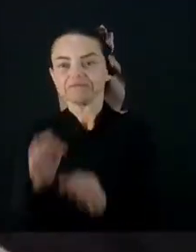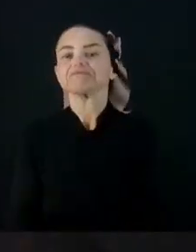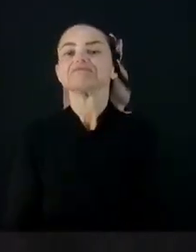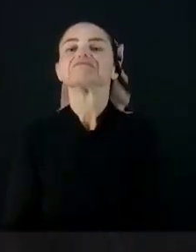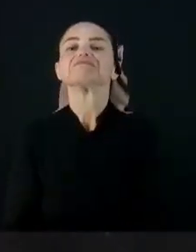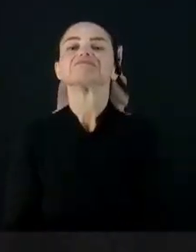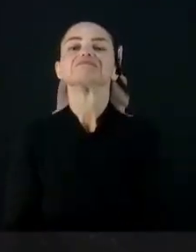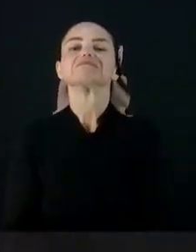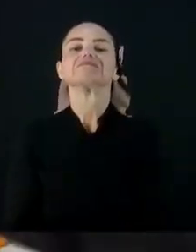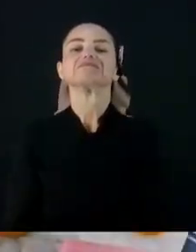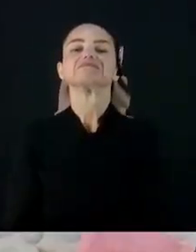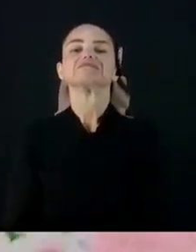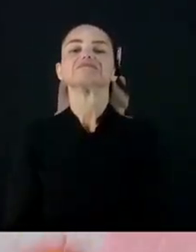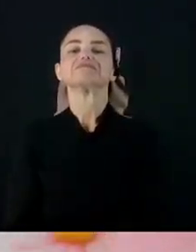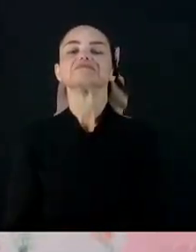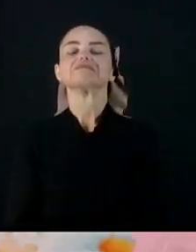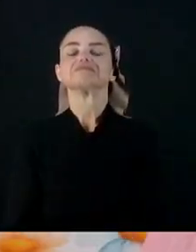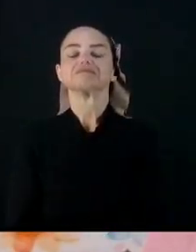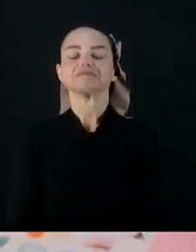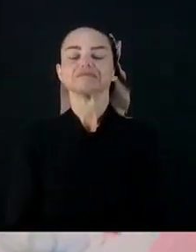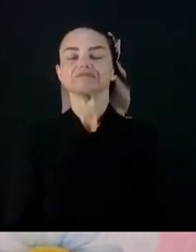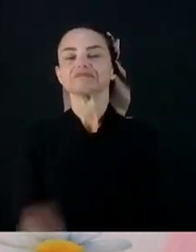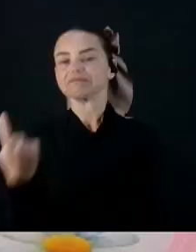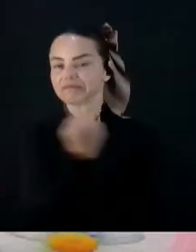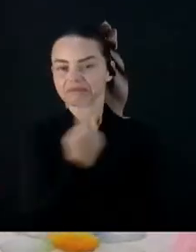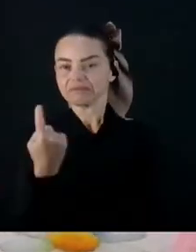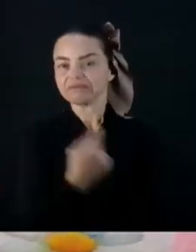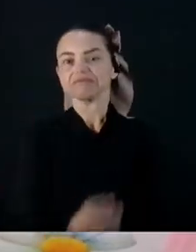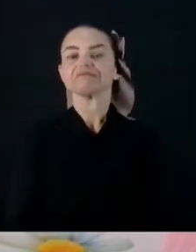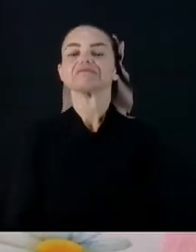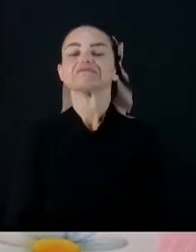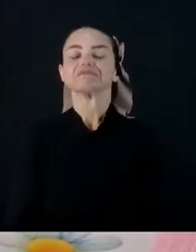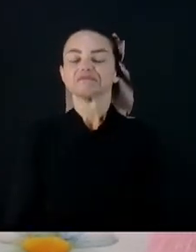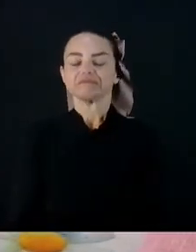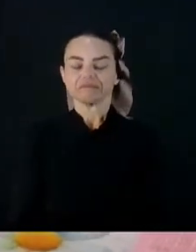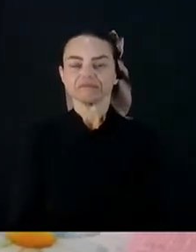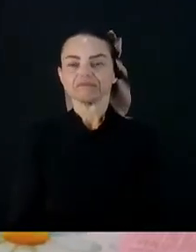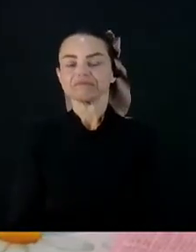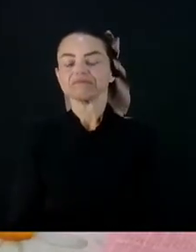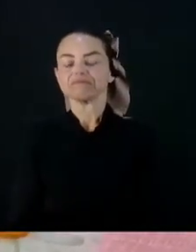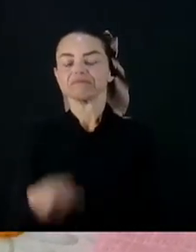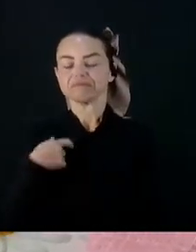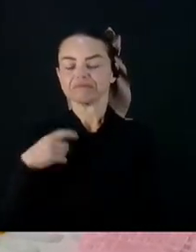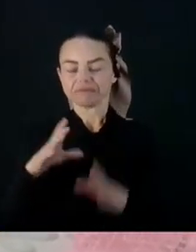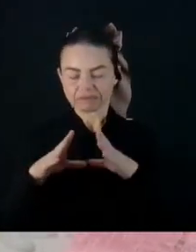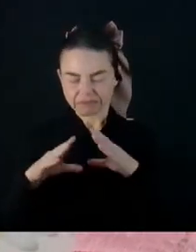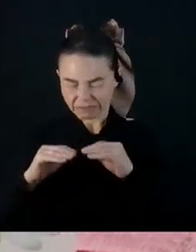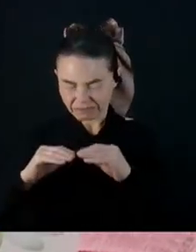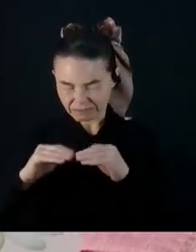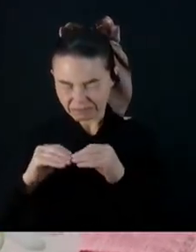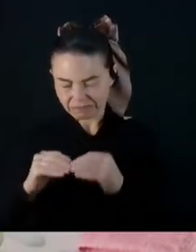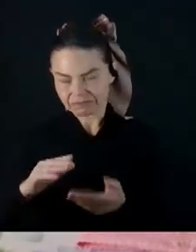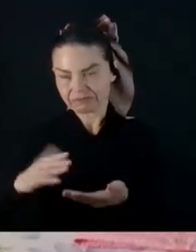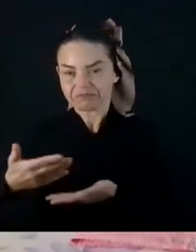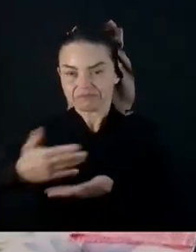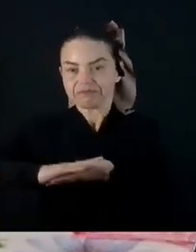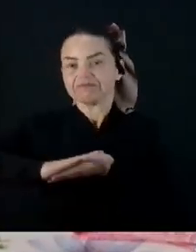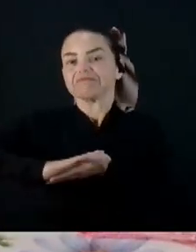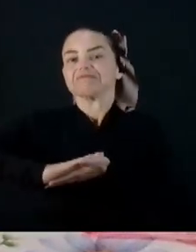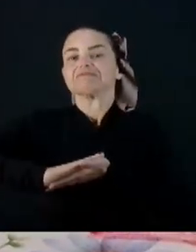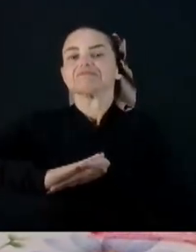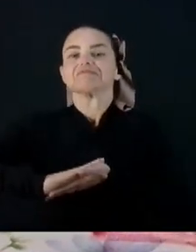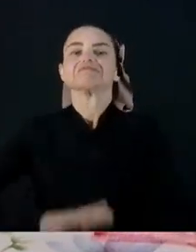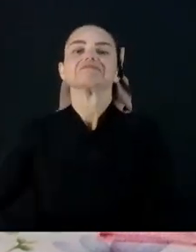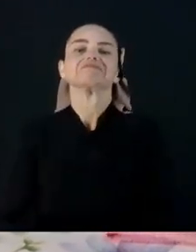fazer isso naquela pecinha que nós fizemos o acabamento nas laterais, dobra o meio e vamos encontrar o meio aqui